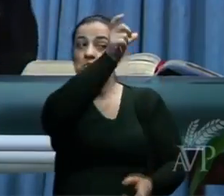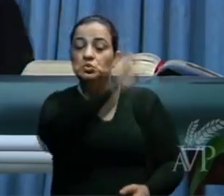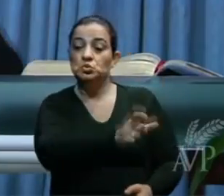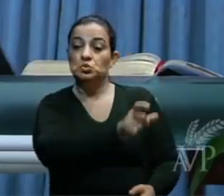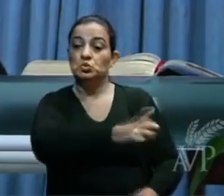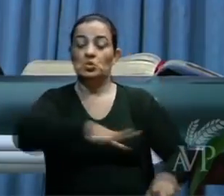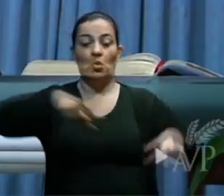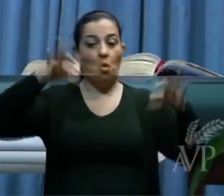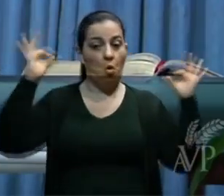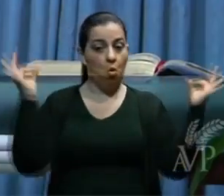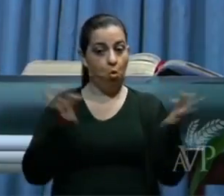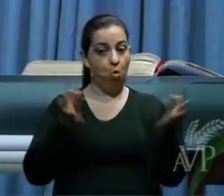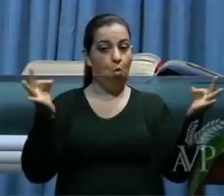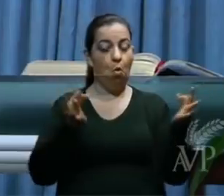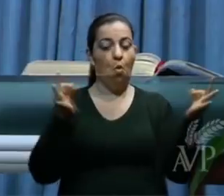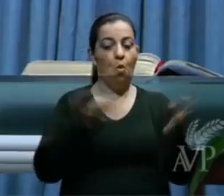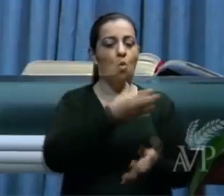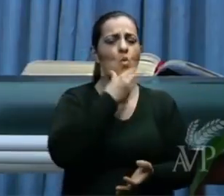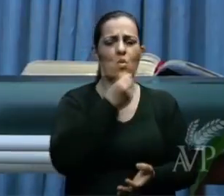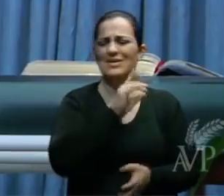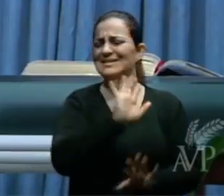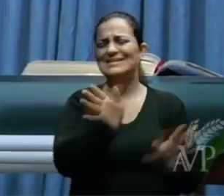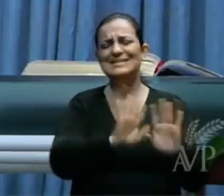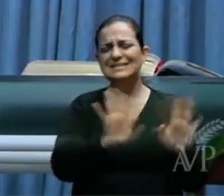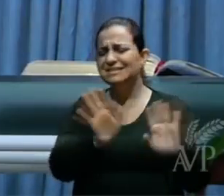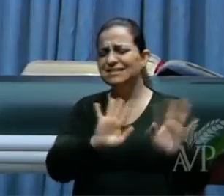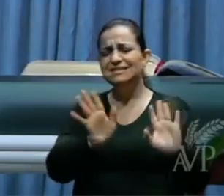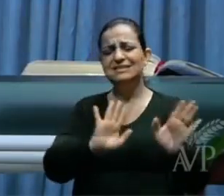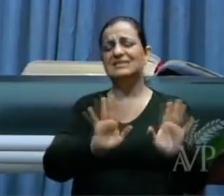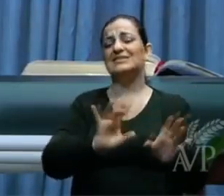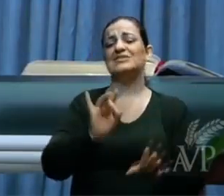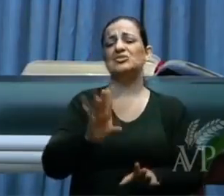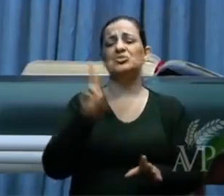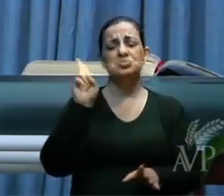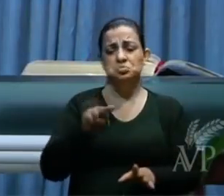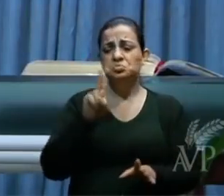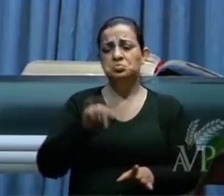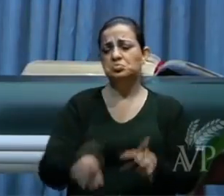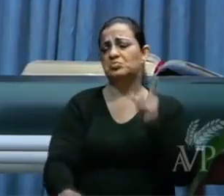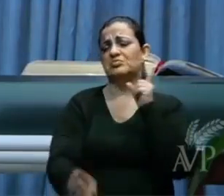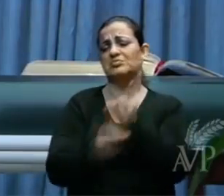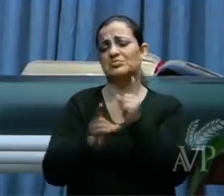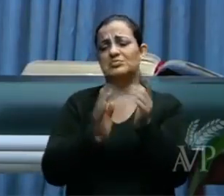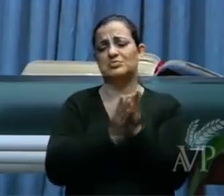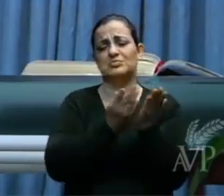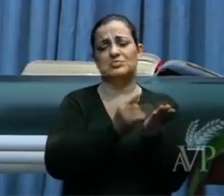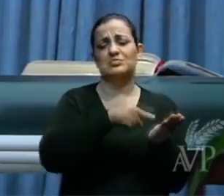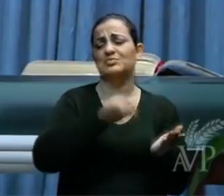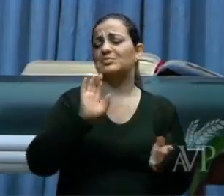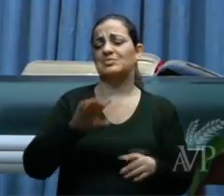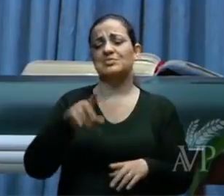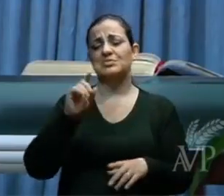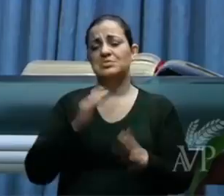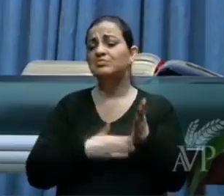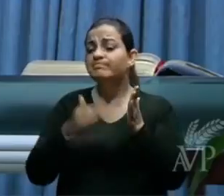sétimo cd desde quando o irmão bruno é o sétimo selo você nunca vai encontrar isso na bíblia